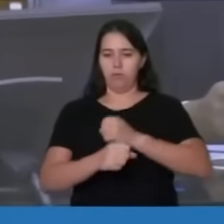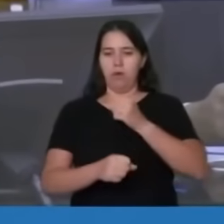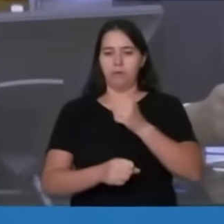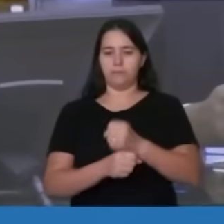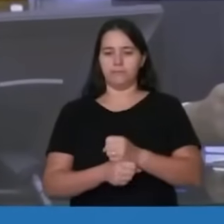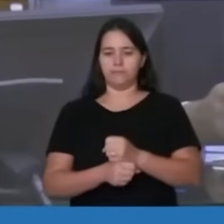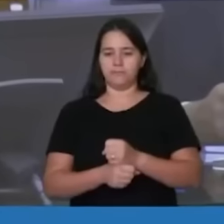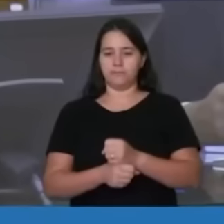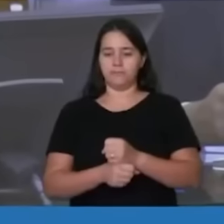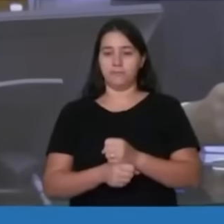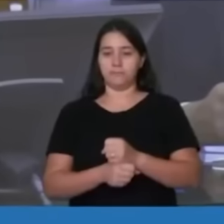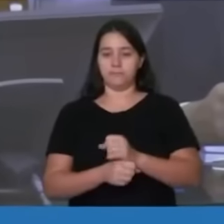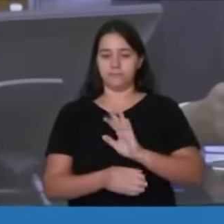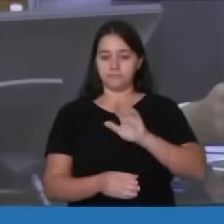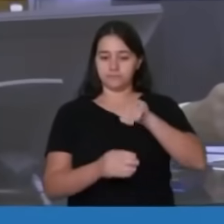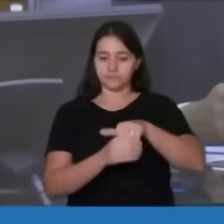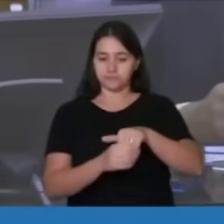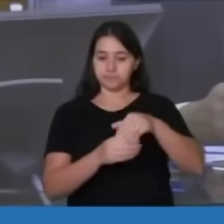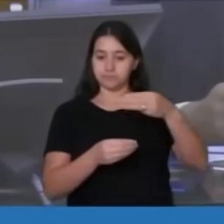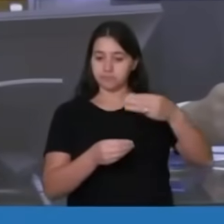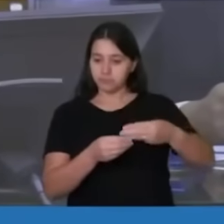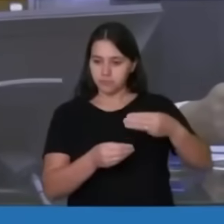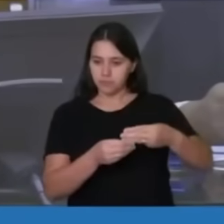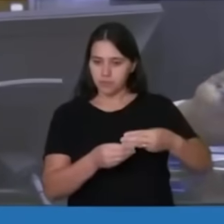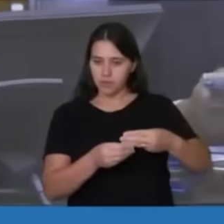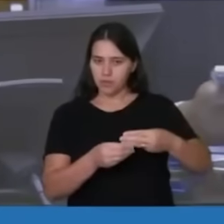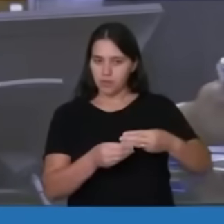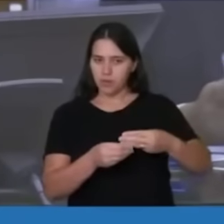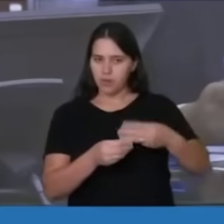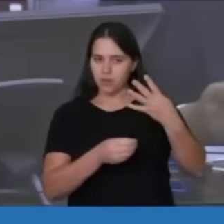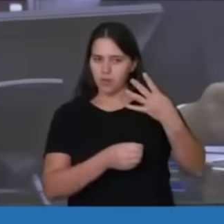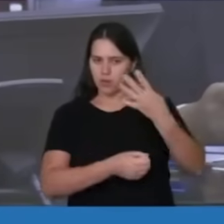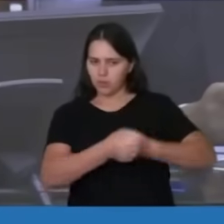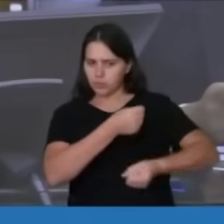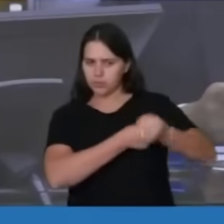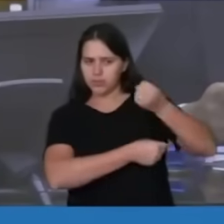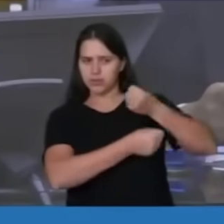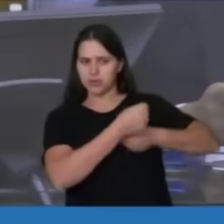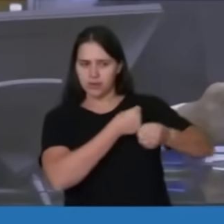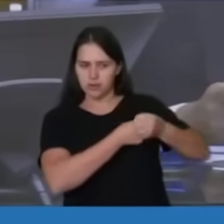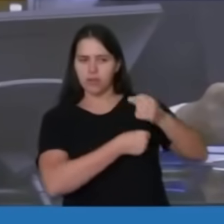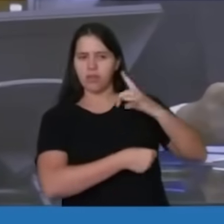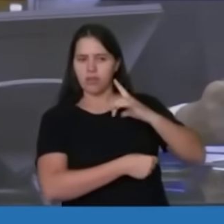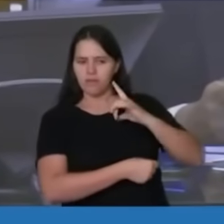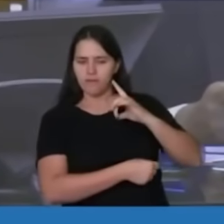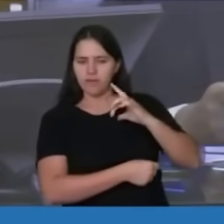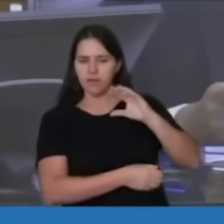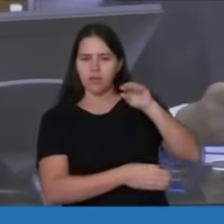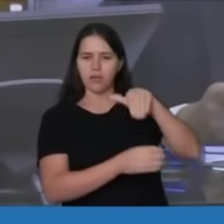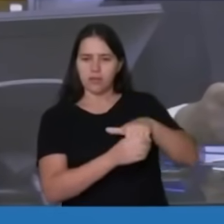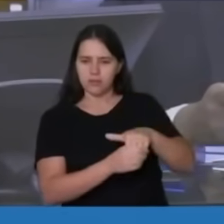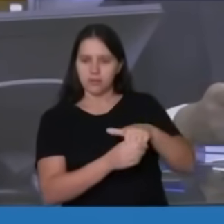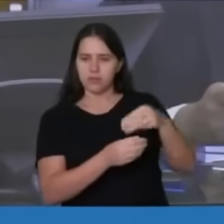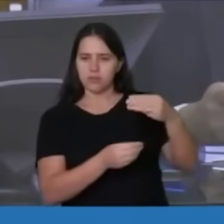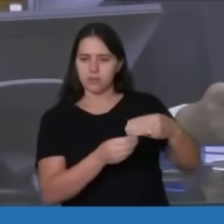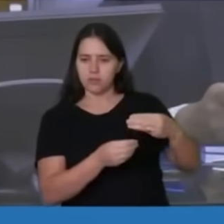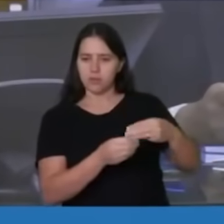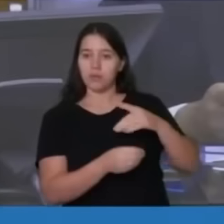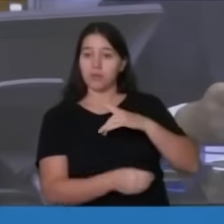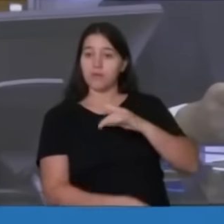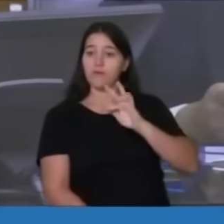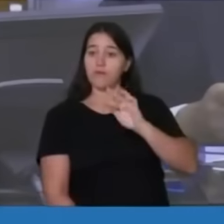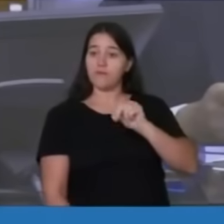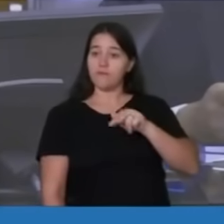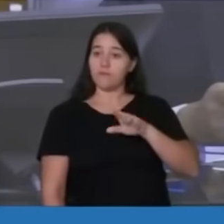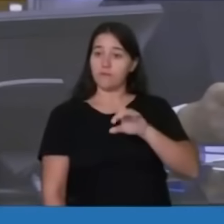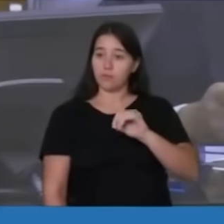eleições municipais e que 4 anos atrás nós fizemos eleições municipais no Brasil com um fundo eleitoral. E o